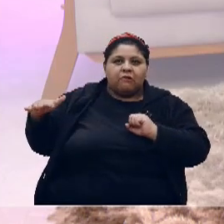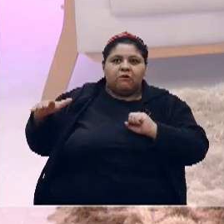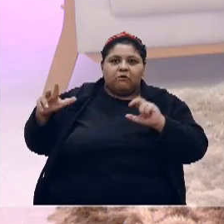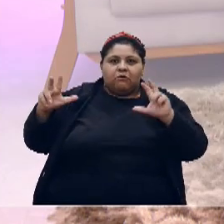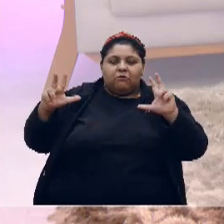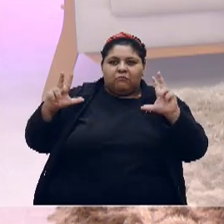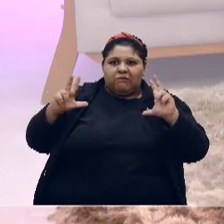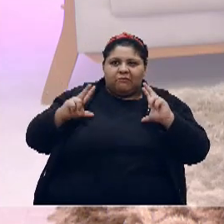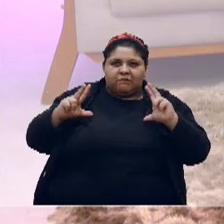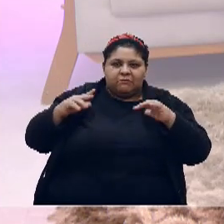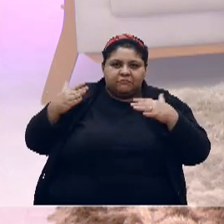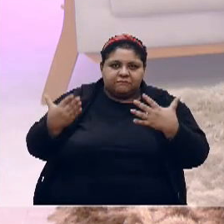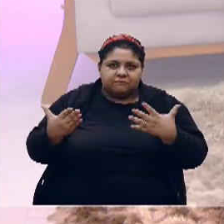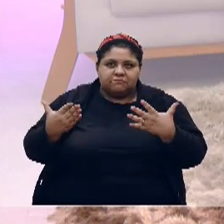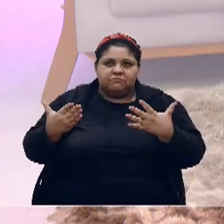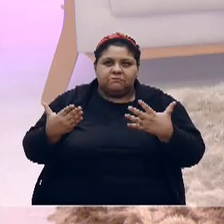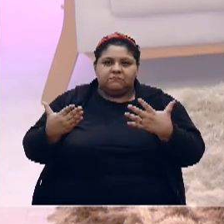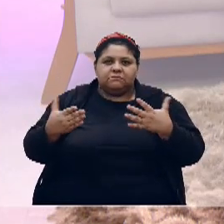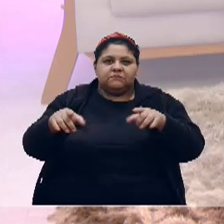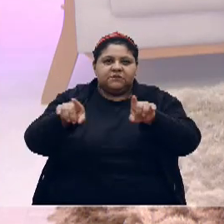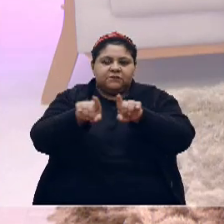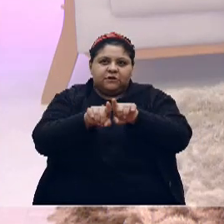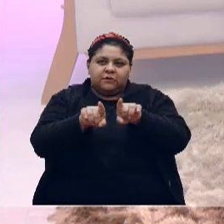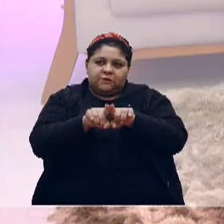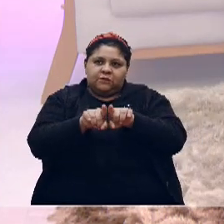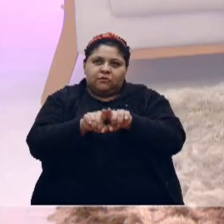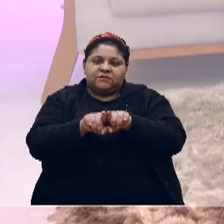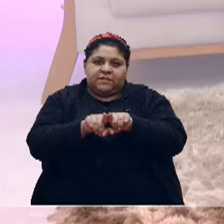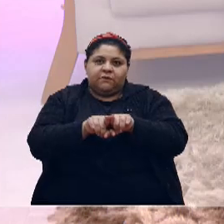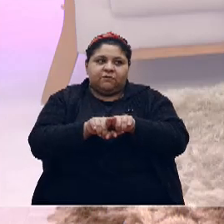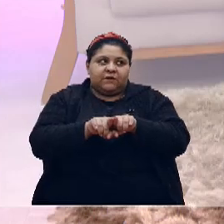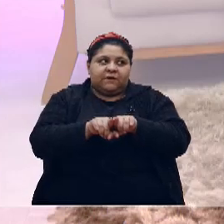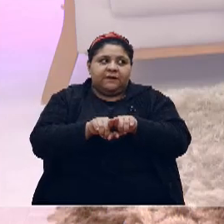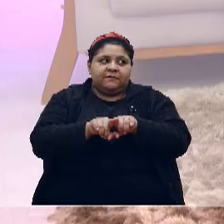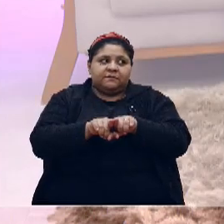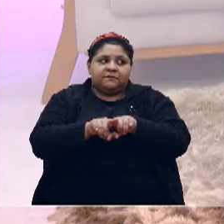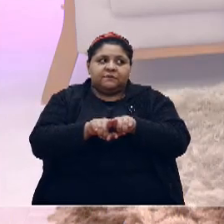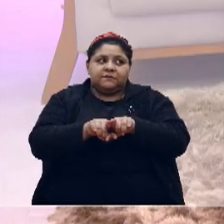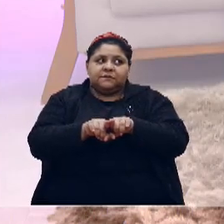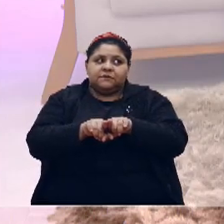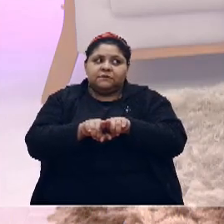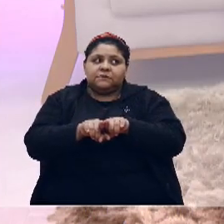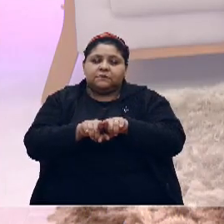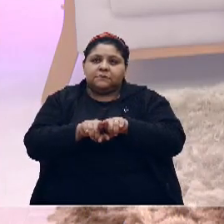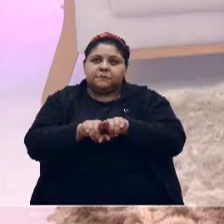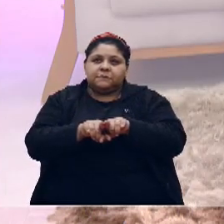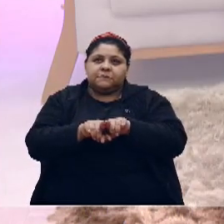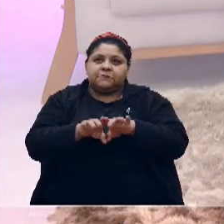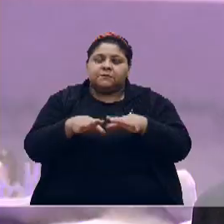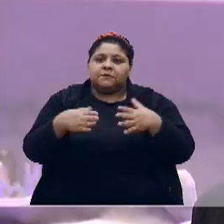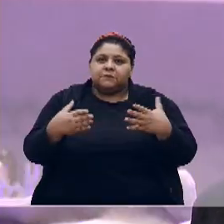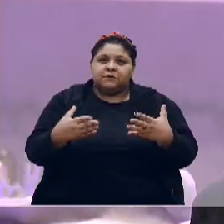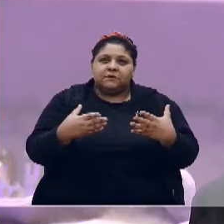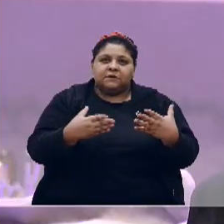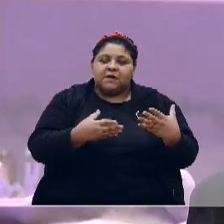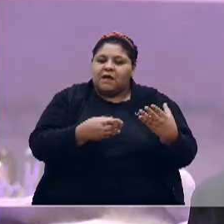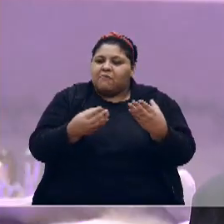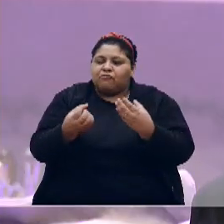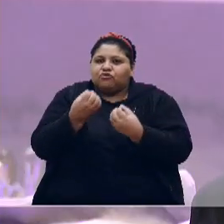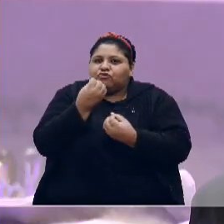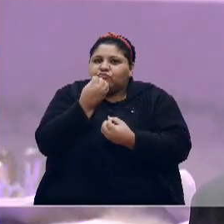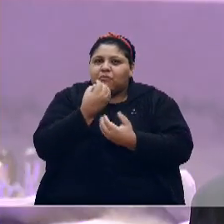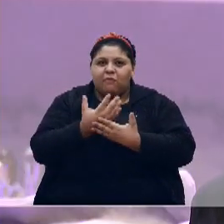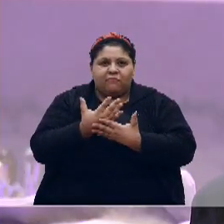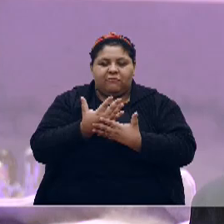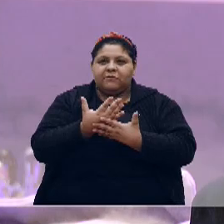articulados. Então, eu pego qualquer um deles. E como é que é dirigir um ônibus assim? Ai, é muito gratificante. Levar